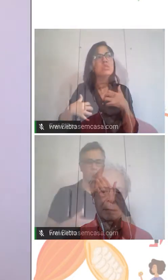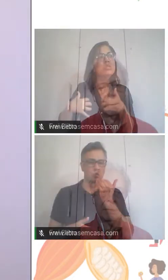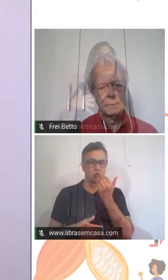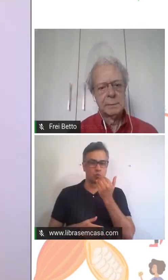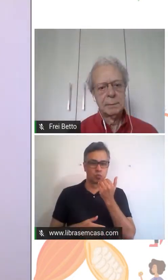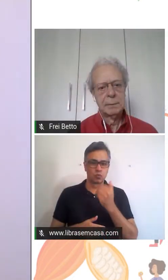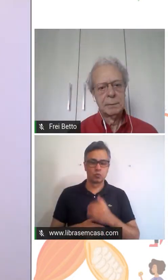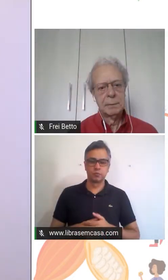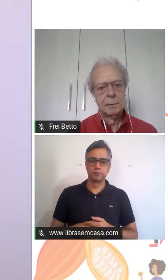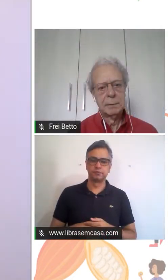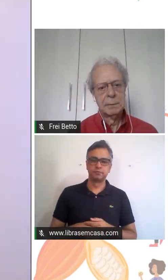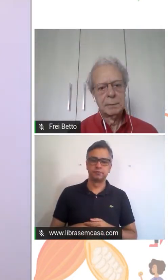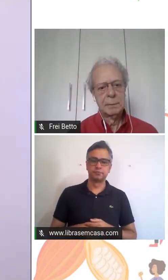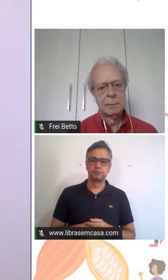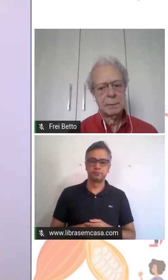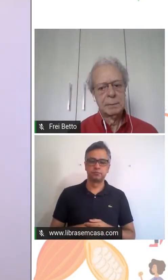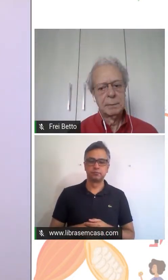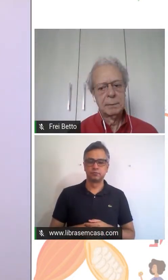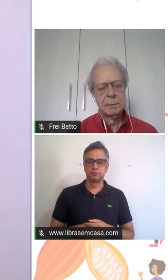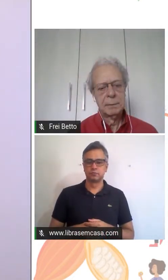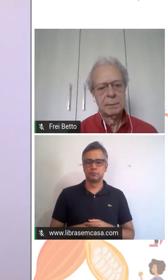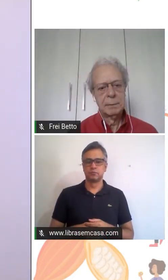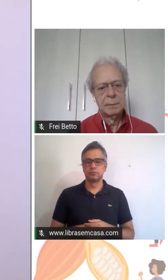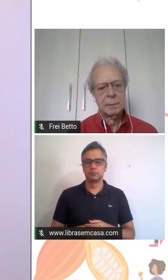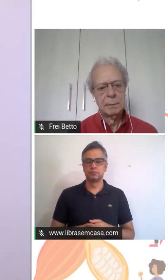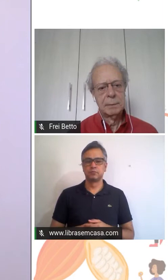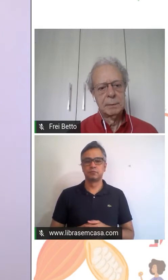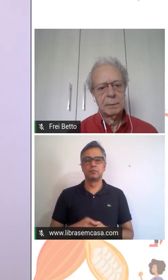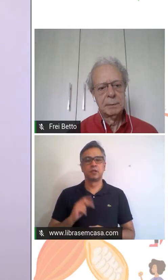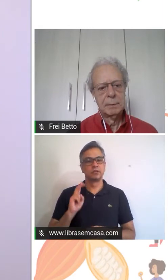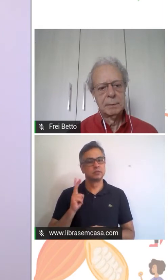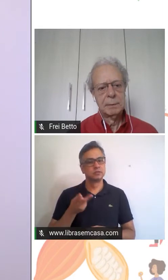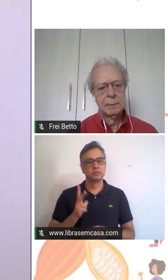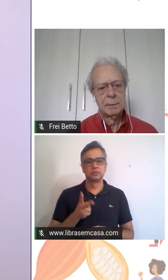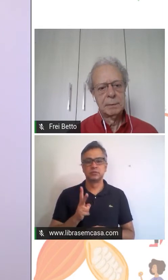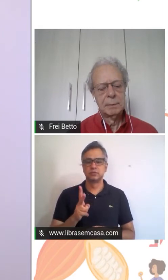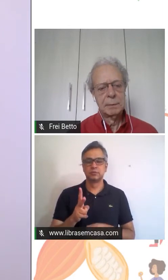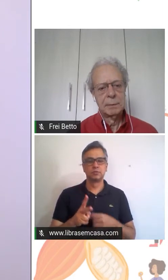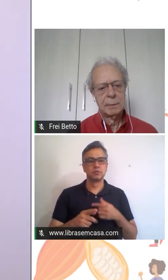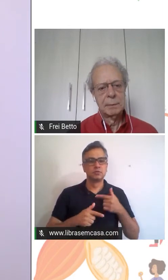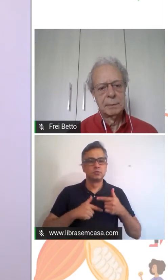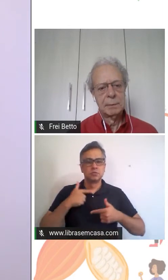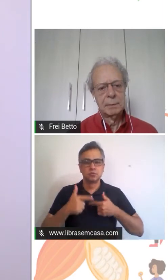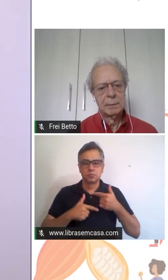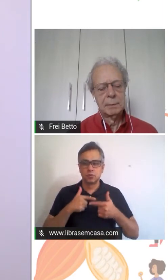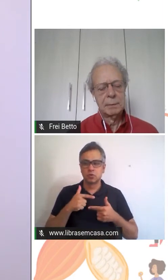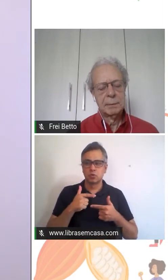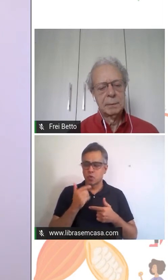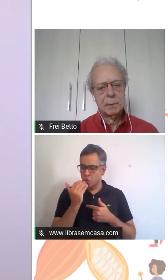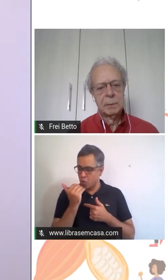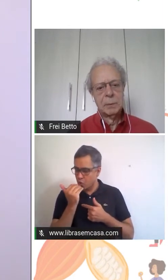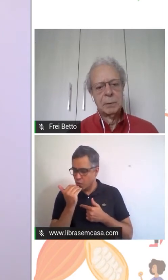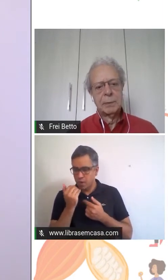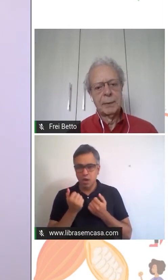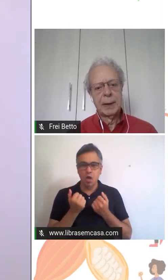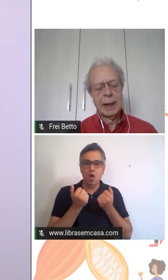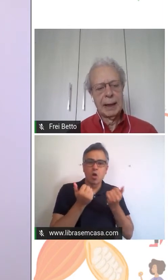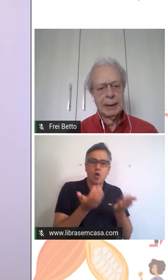aqui, e sempre a ação de comer e oferecer, né,